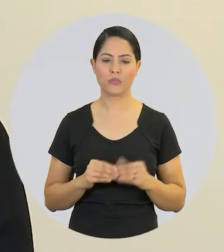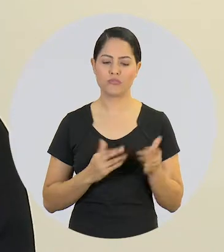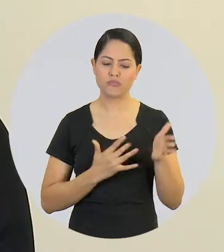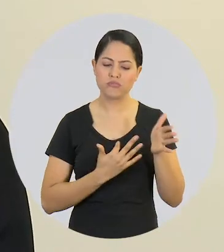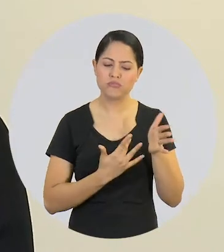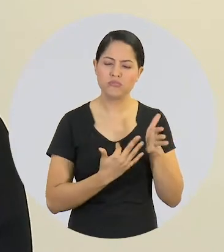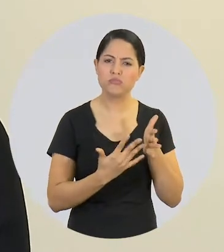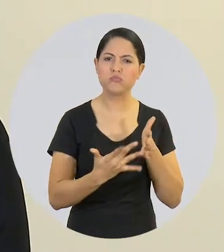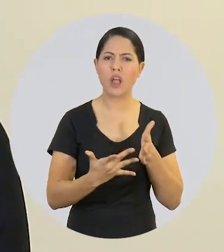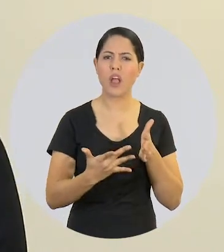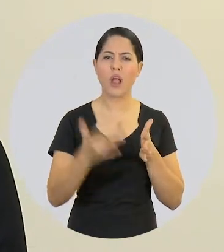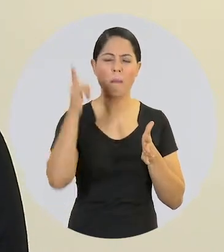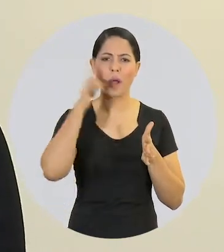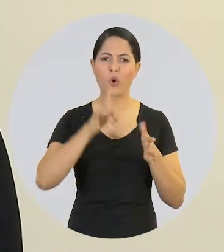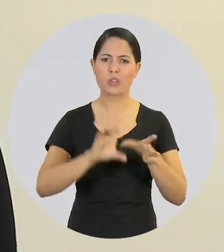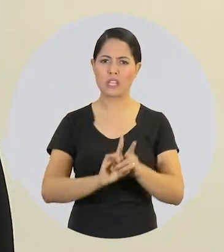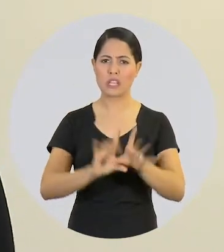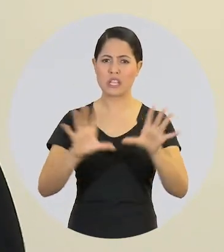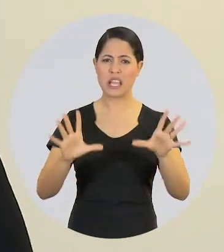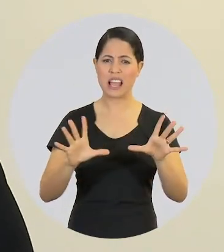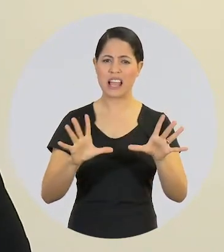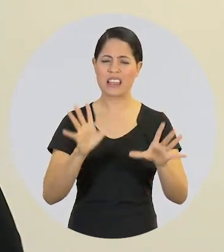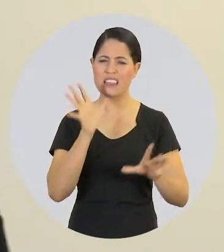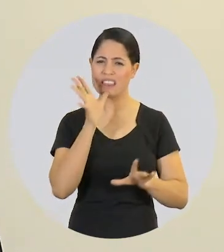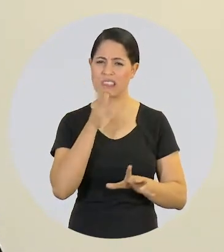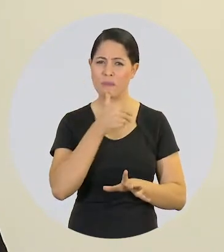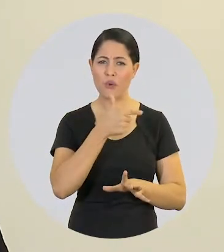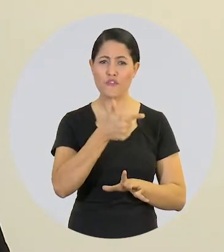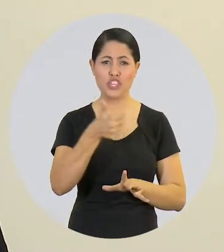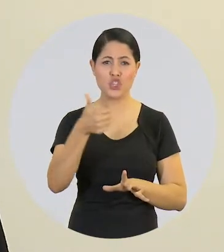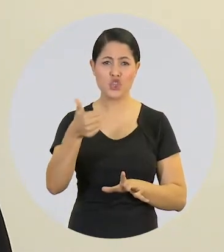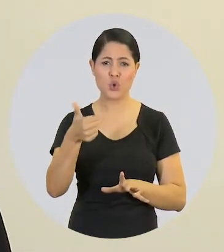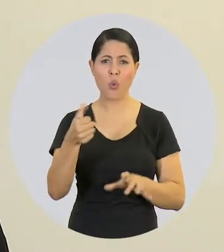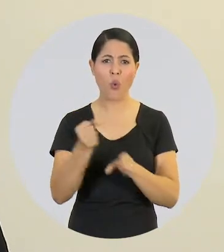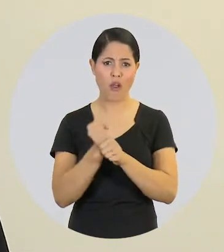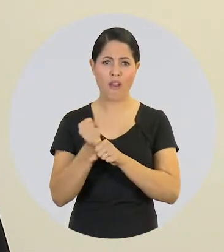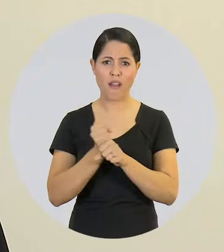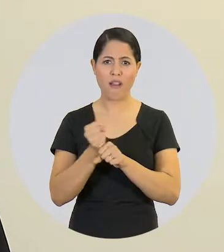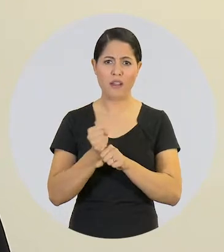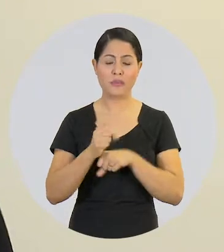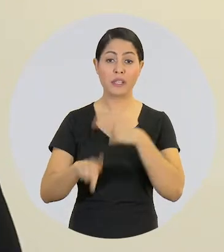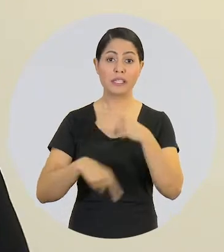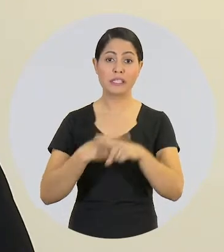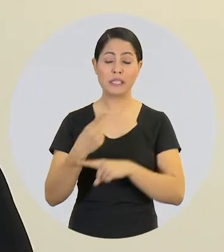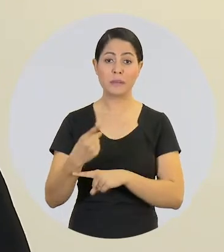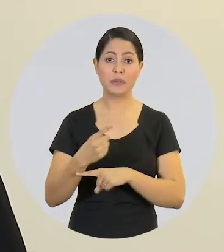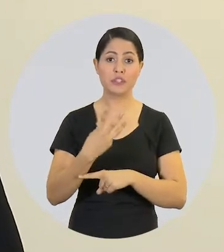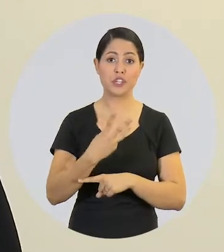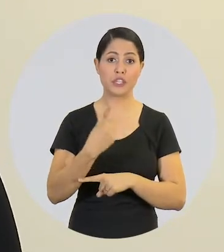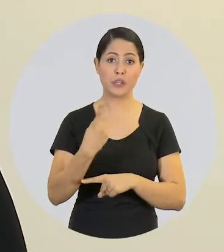O processo de redemocratização brasileira demorou 21 anos. Após, em 31 de março de